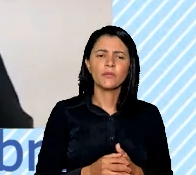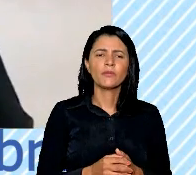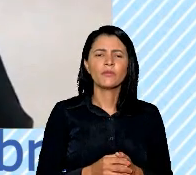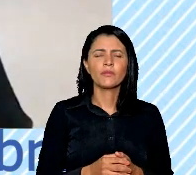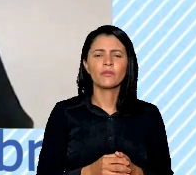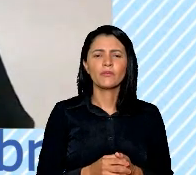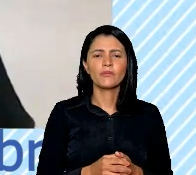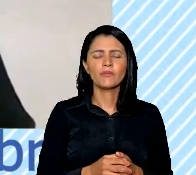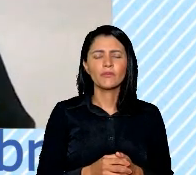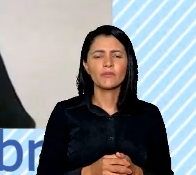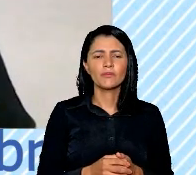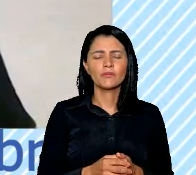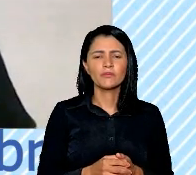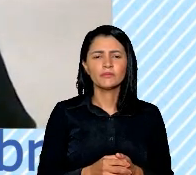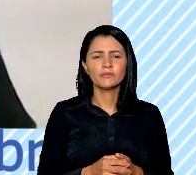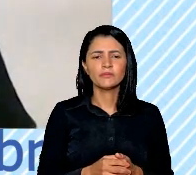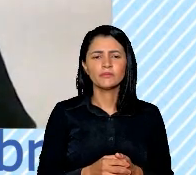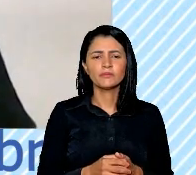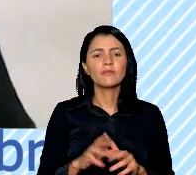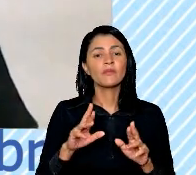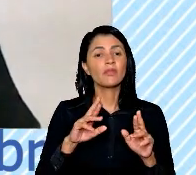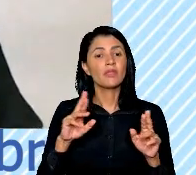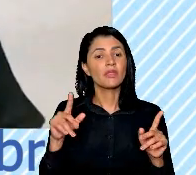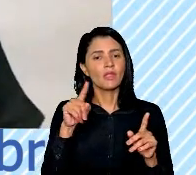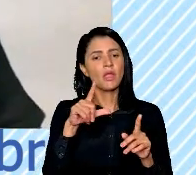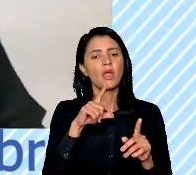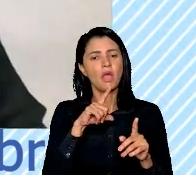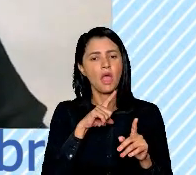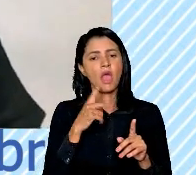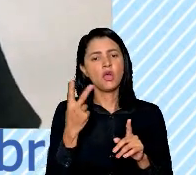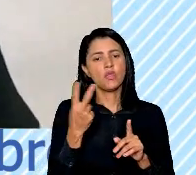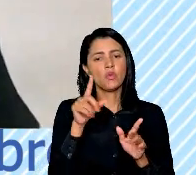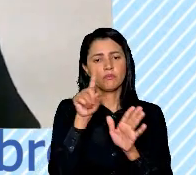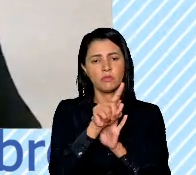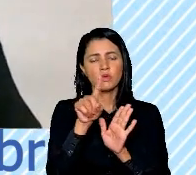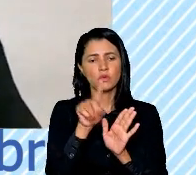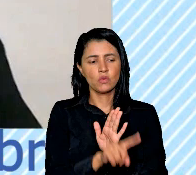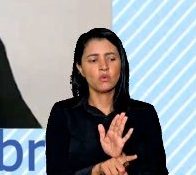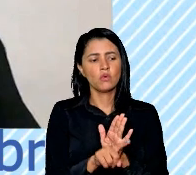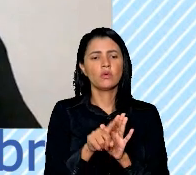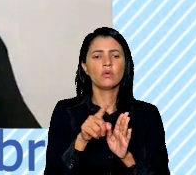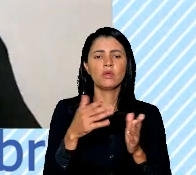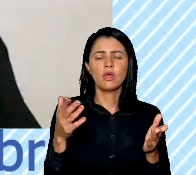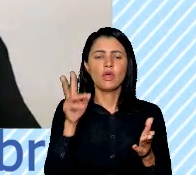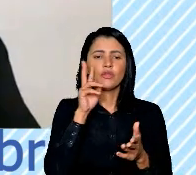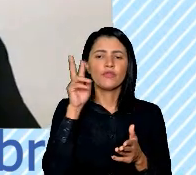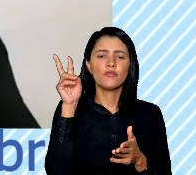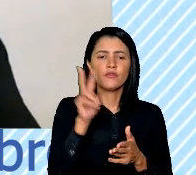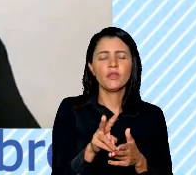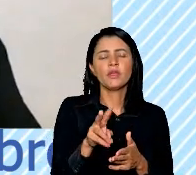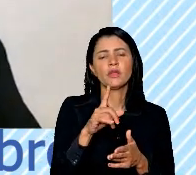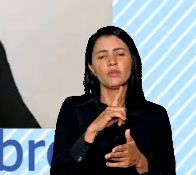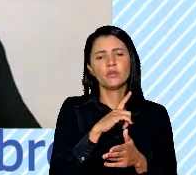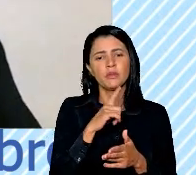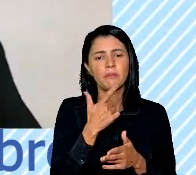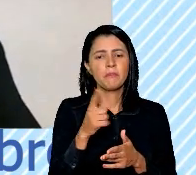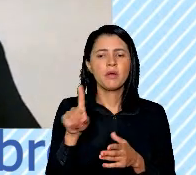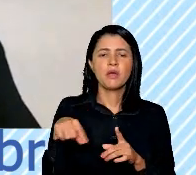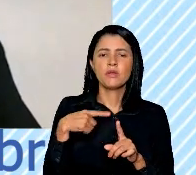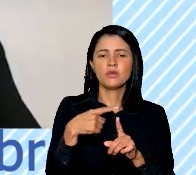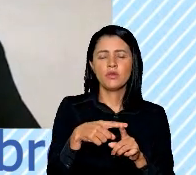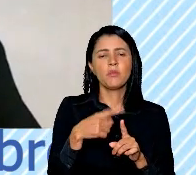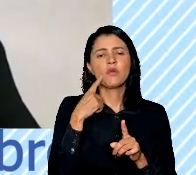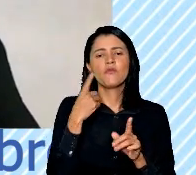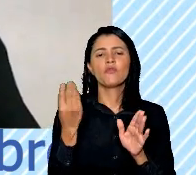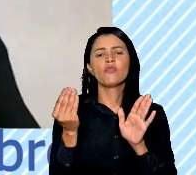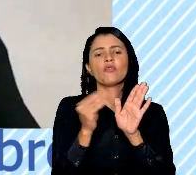são do... separados. Essa, tinha aqui essas duas perguntas, e agora até estou vendo que tinha mais uma, que eu também vou colocar,